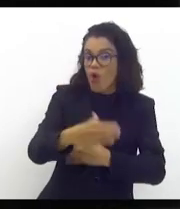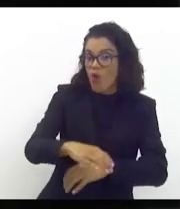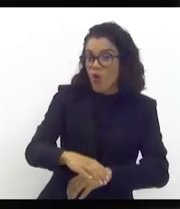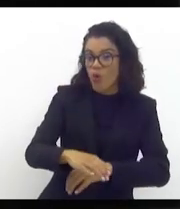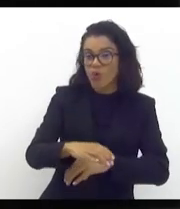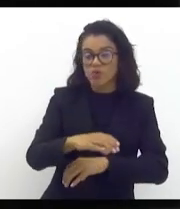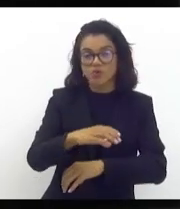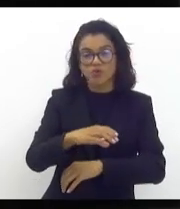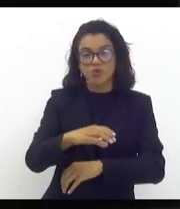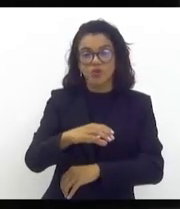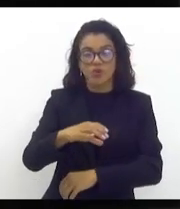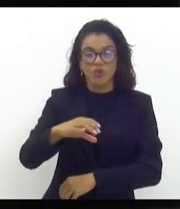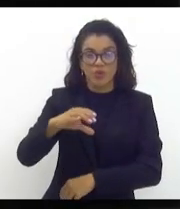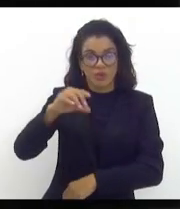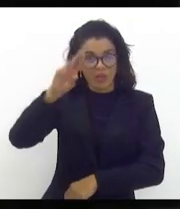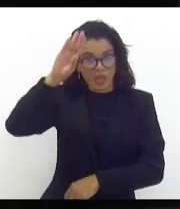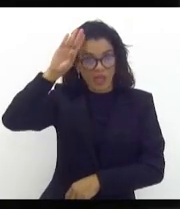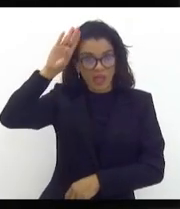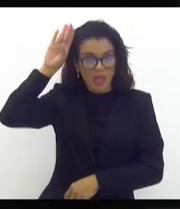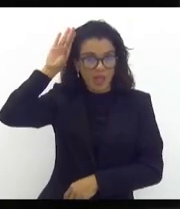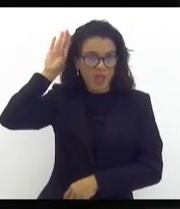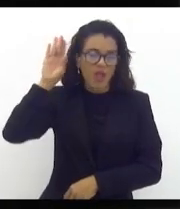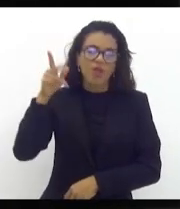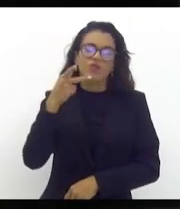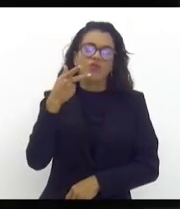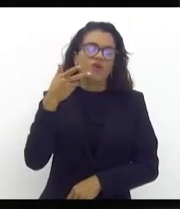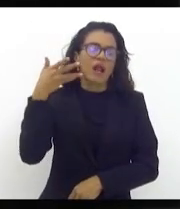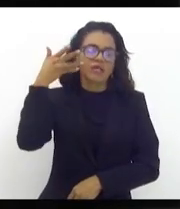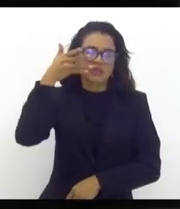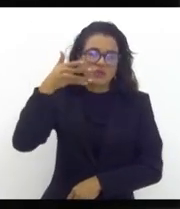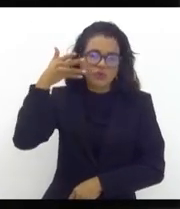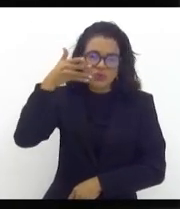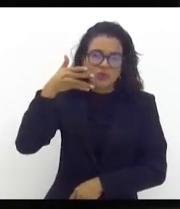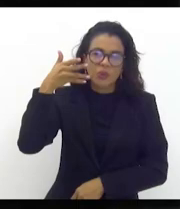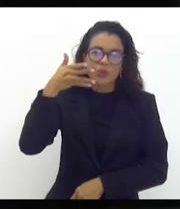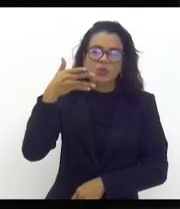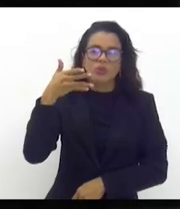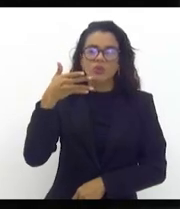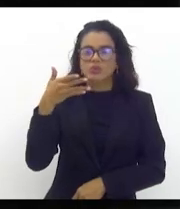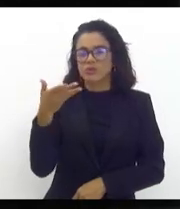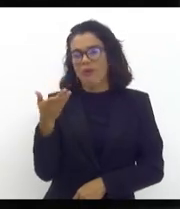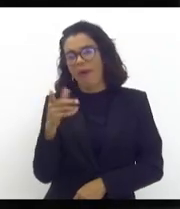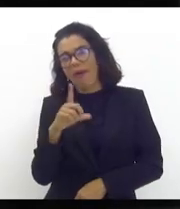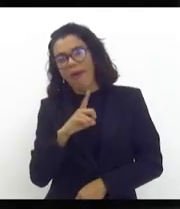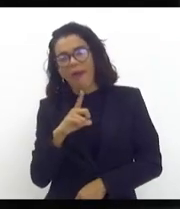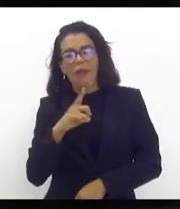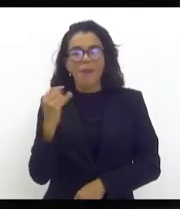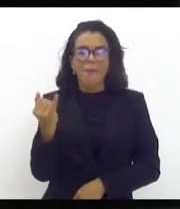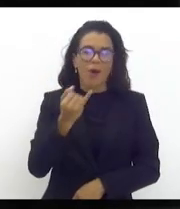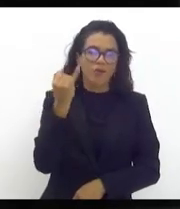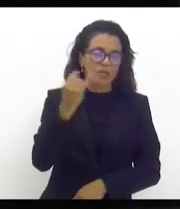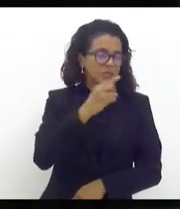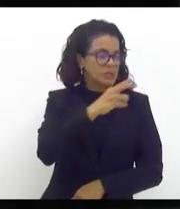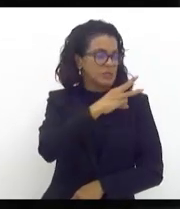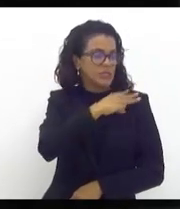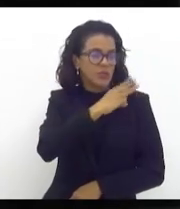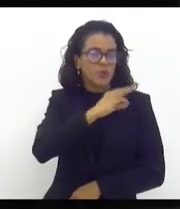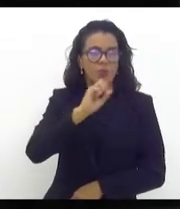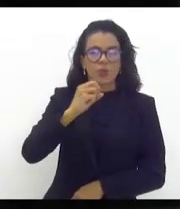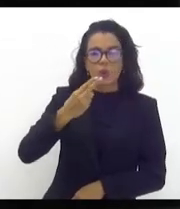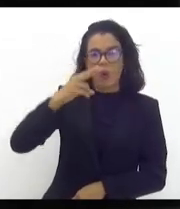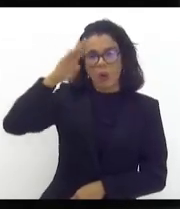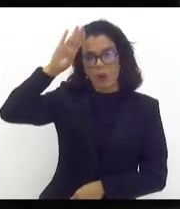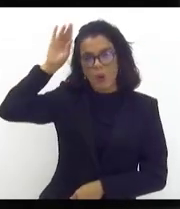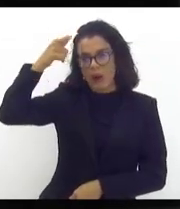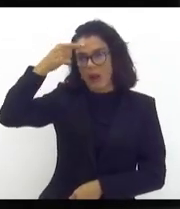nível de terceiro grau. Eu não quero fazer aqui uma discussão de que se é importante ser de segundo grau ou de